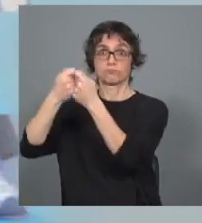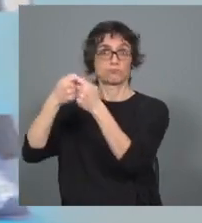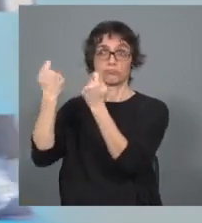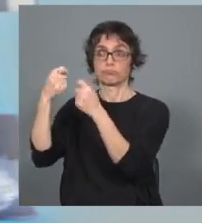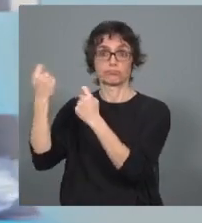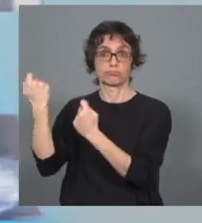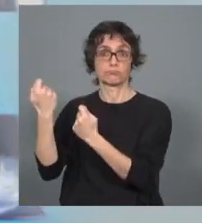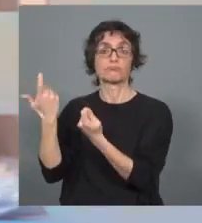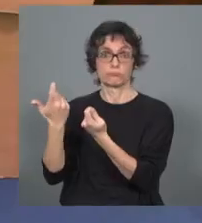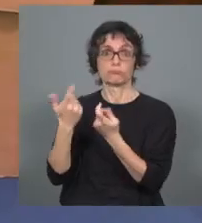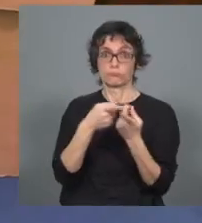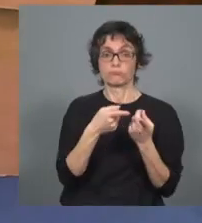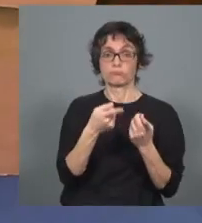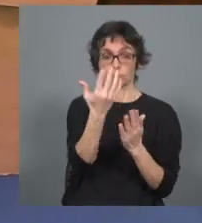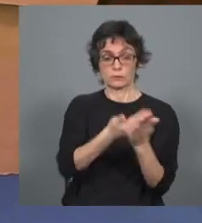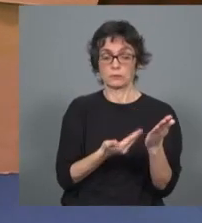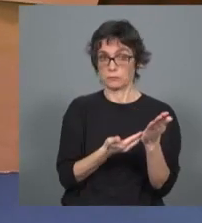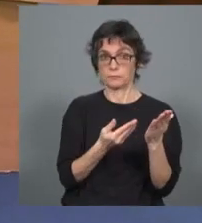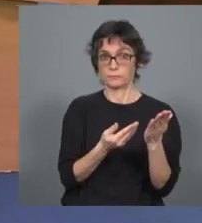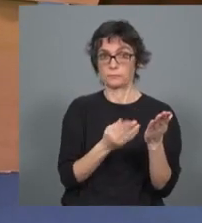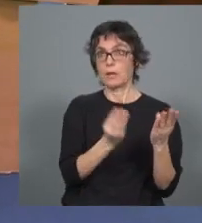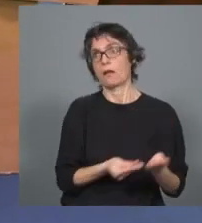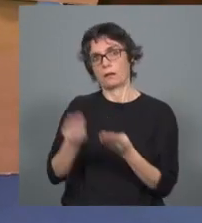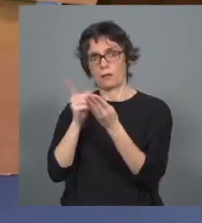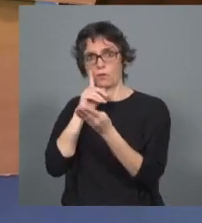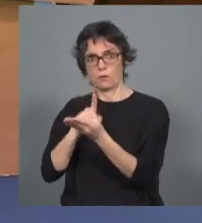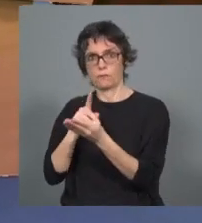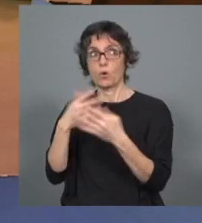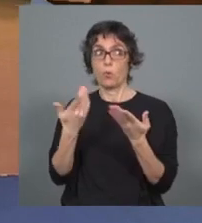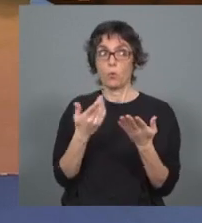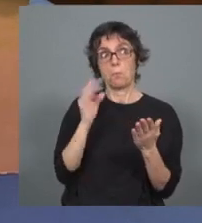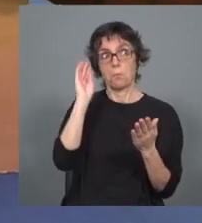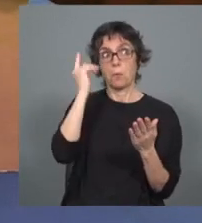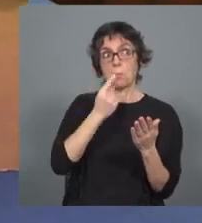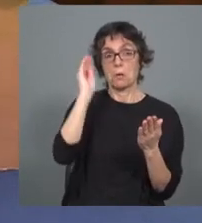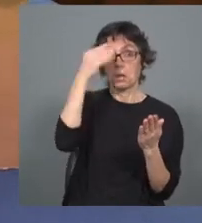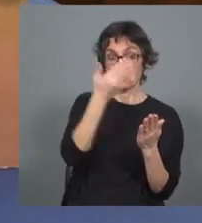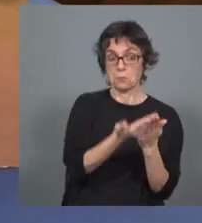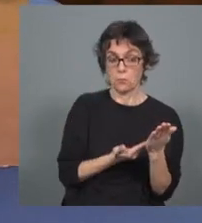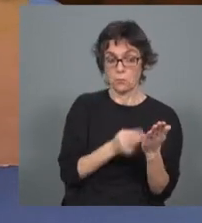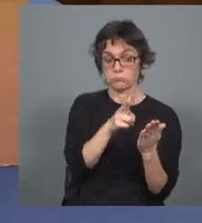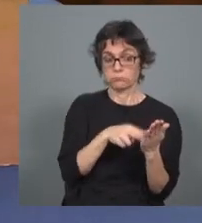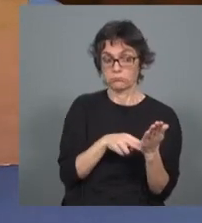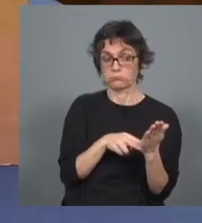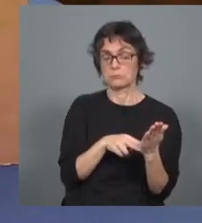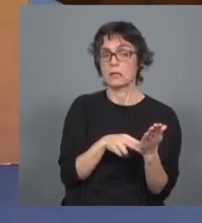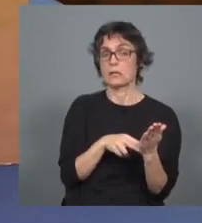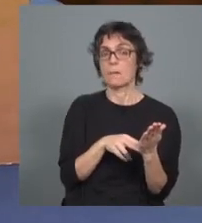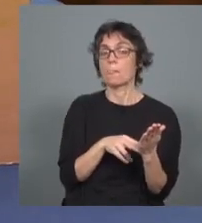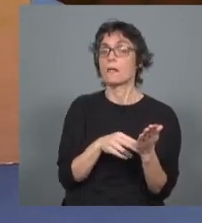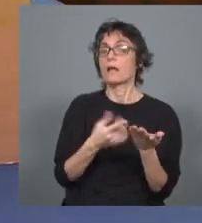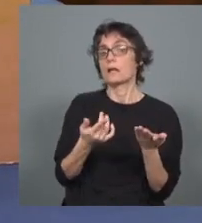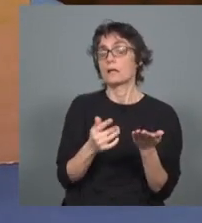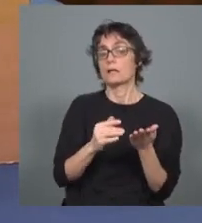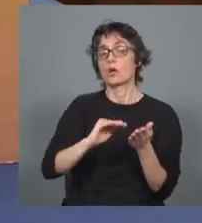neste acórdão, que o Tribunal Constitucional fez neste acórdão, mas também pode, independentemente disso, se não o fizer, utilizar o veto